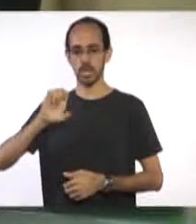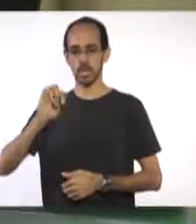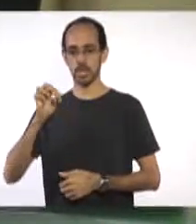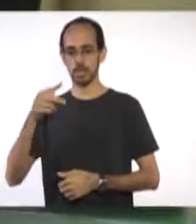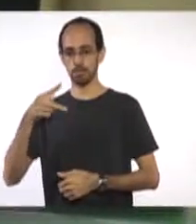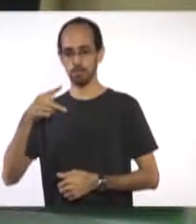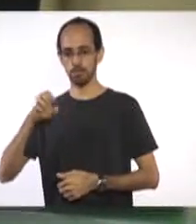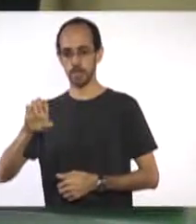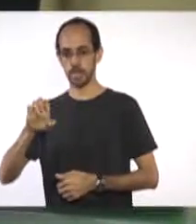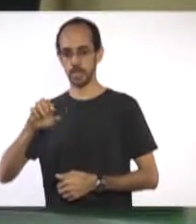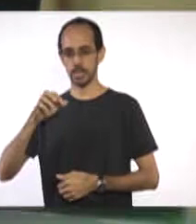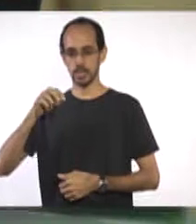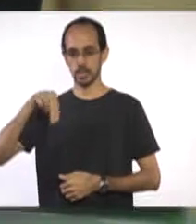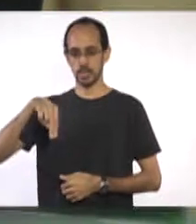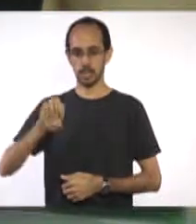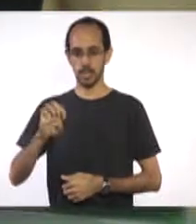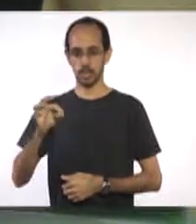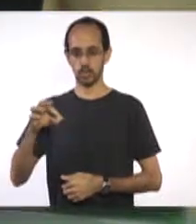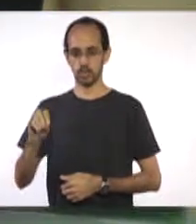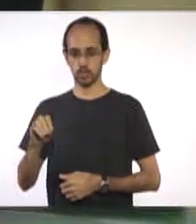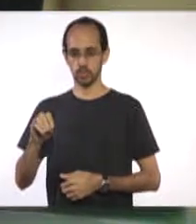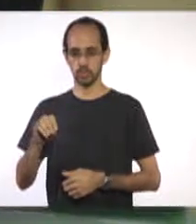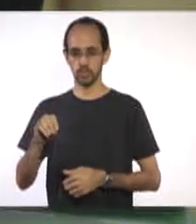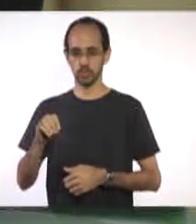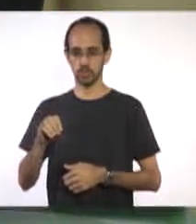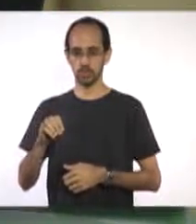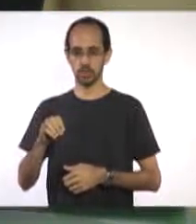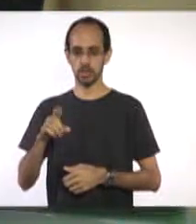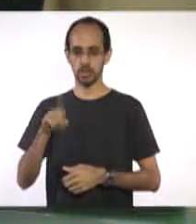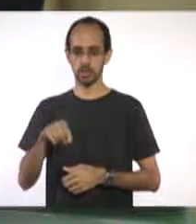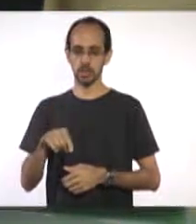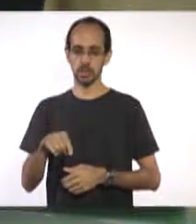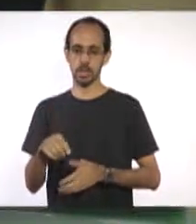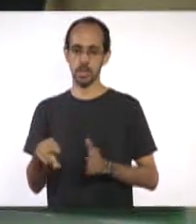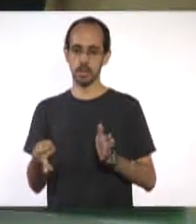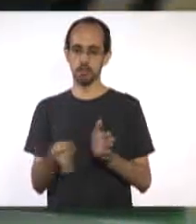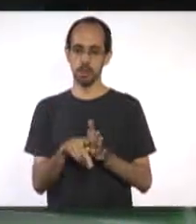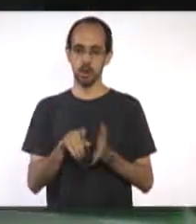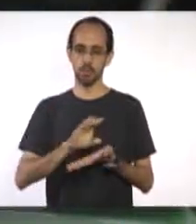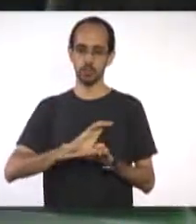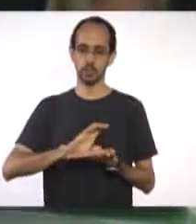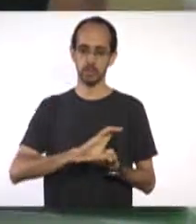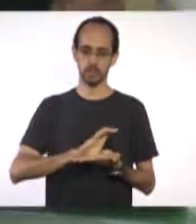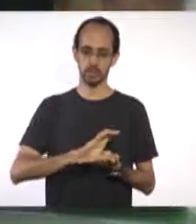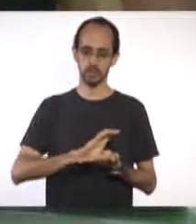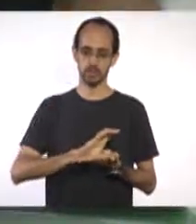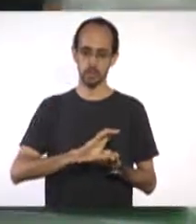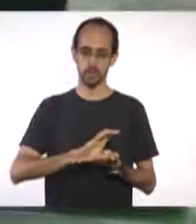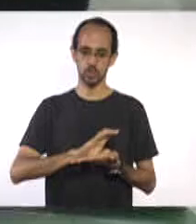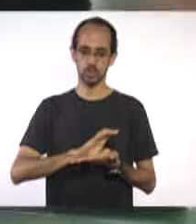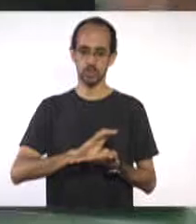que vai cortar o cabelo, membro da Comissão de Constituição e Justiça.